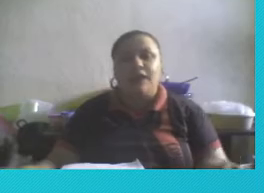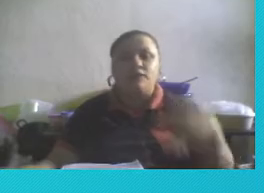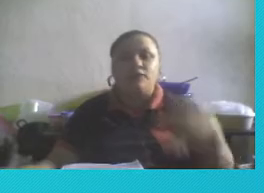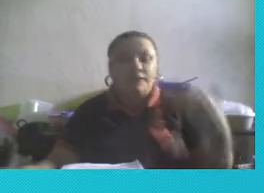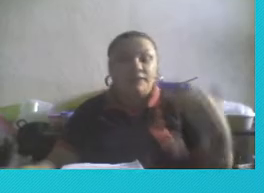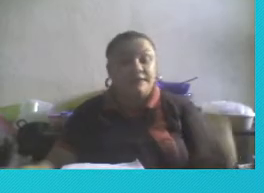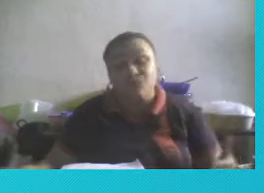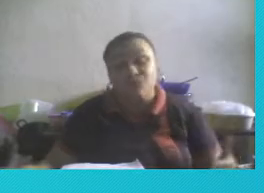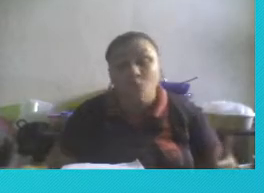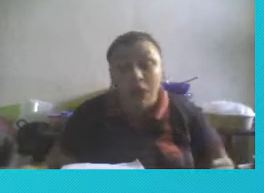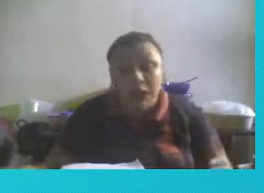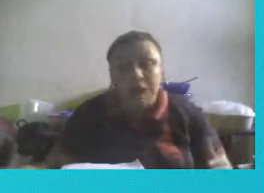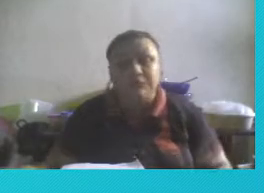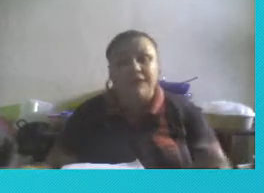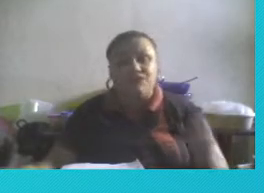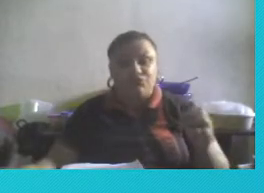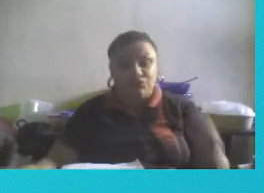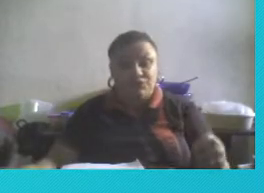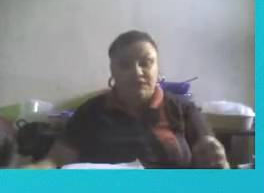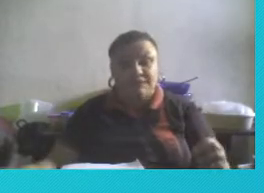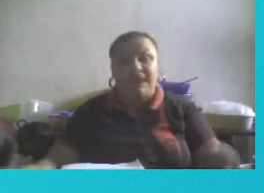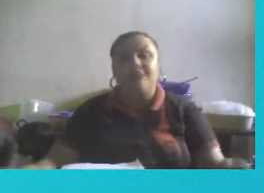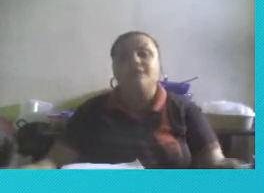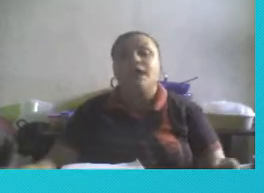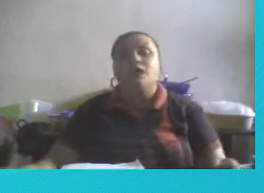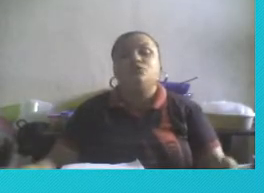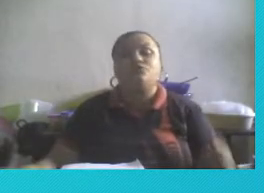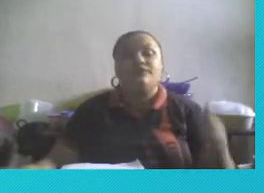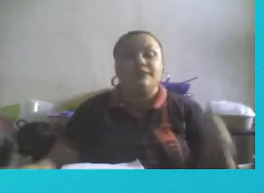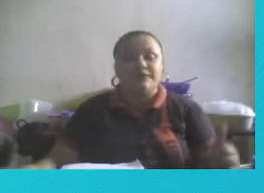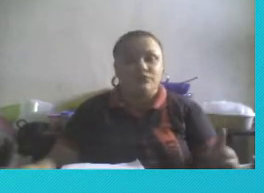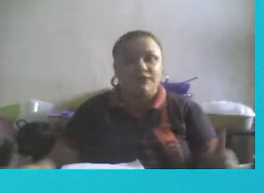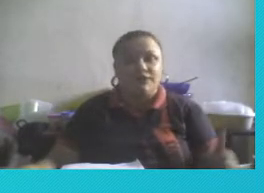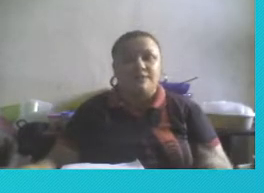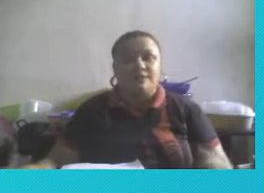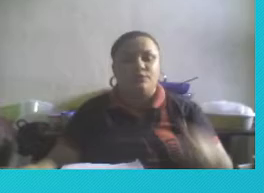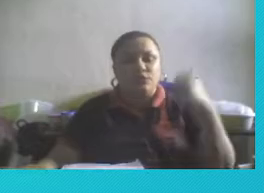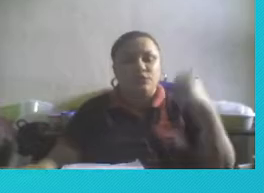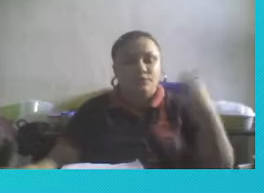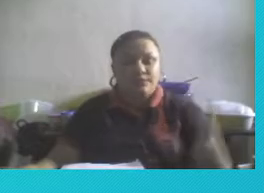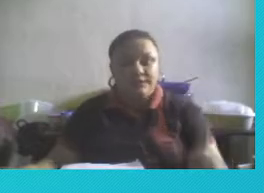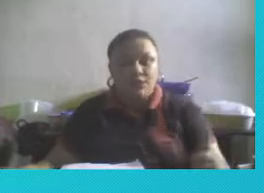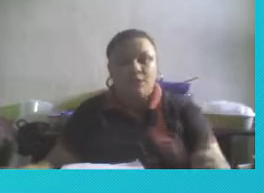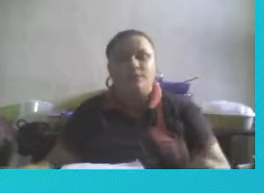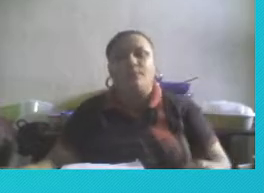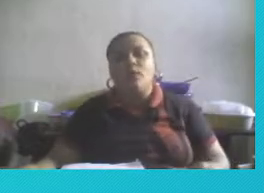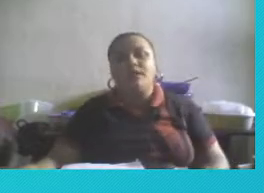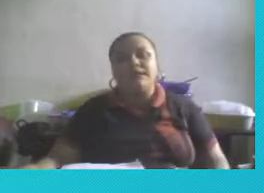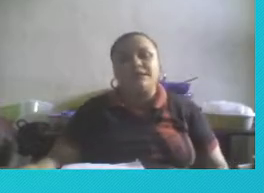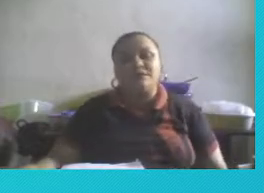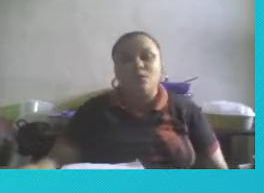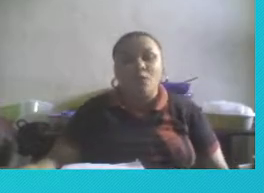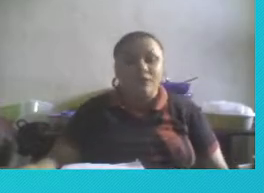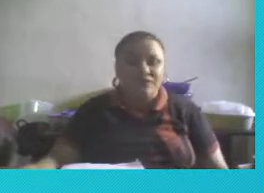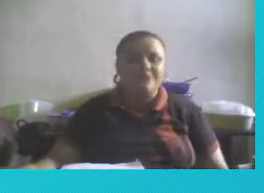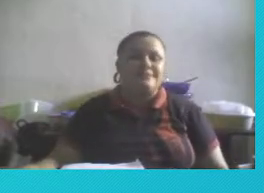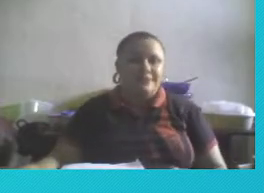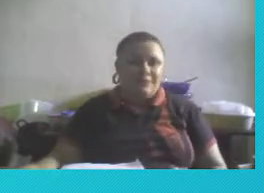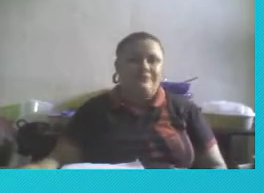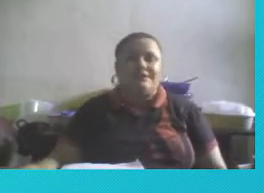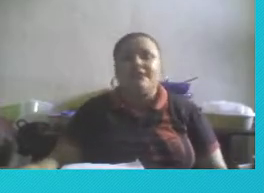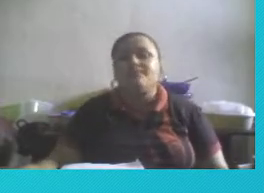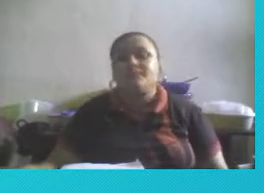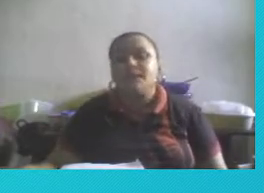né? Aconteceu na cidade de Wuhan, na China, tá? No dia 31 de dezembro de 2019, por isso